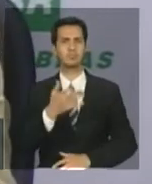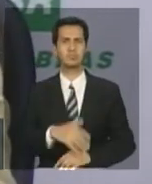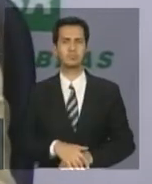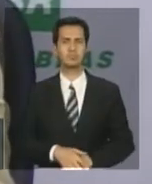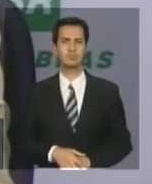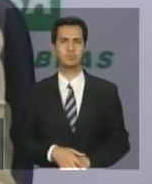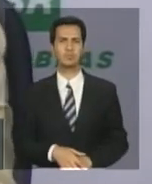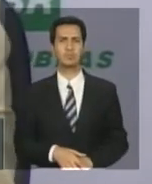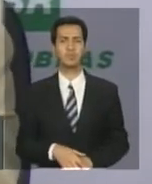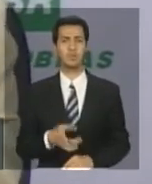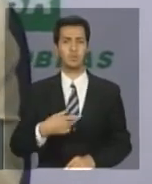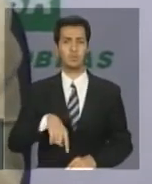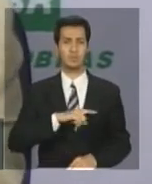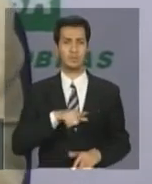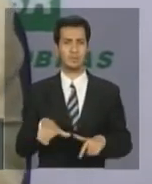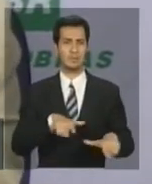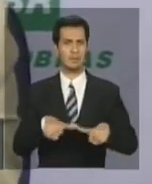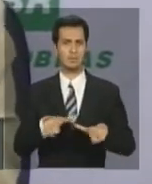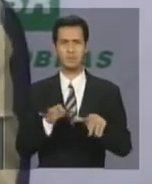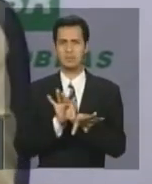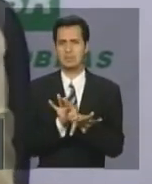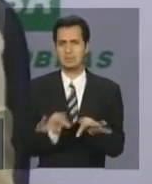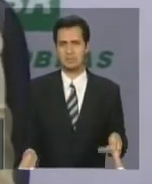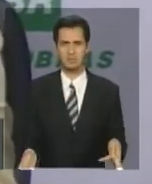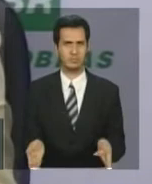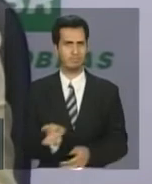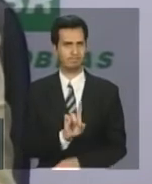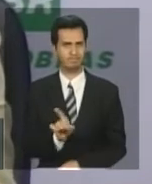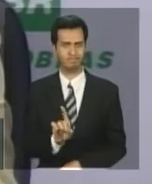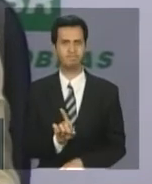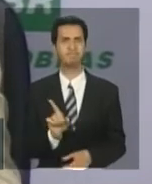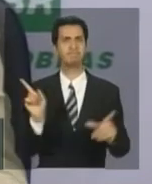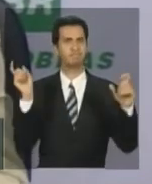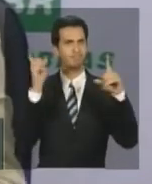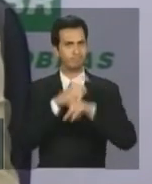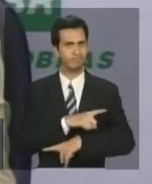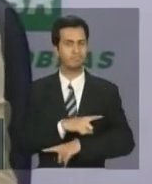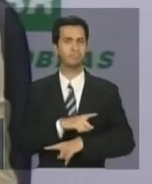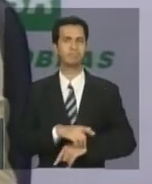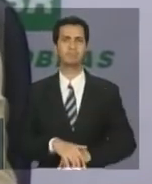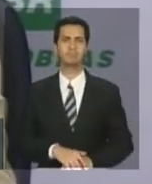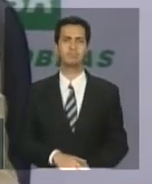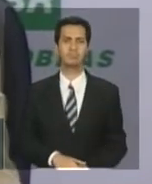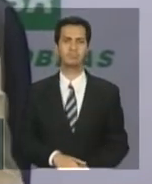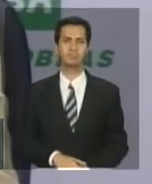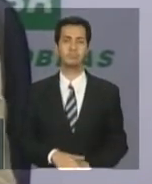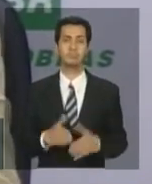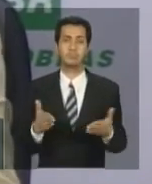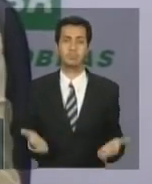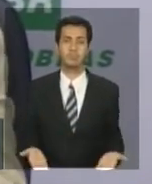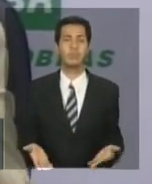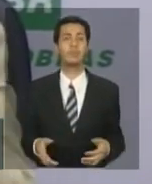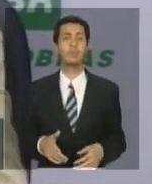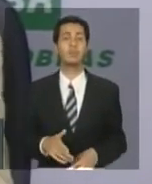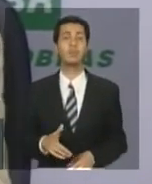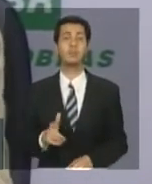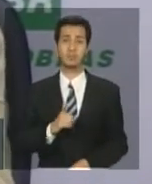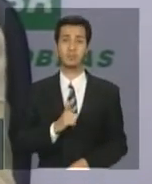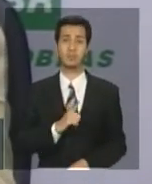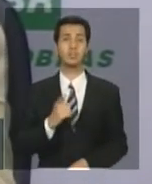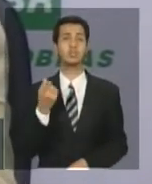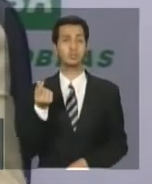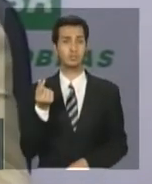Não é um exercício simples, não é um exercício... fácil de fazer, né? Então, existe o